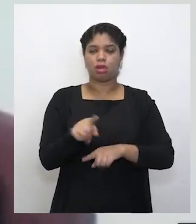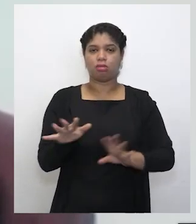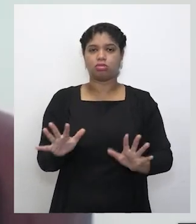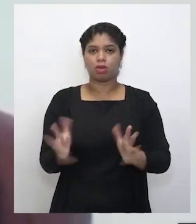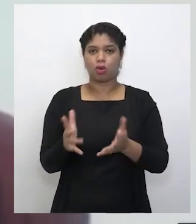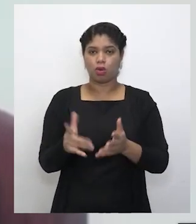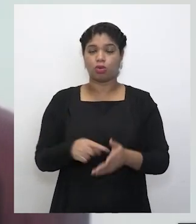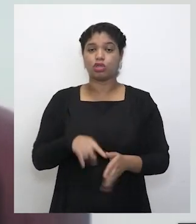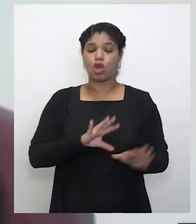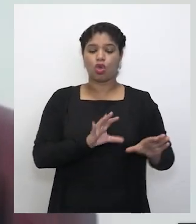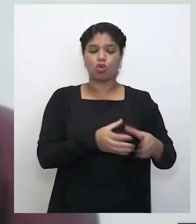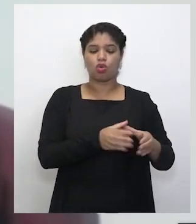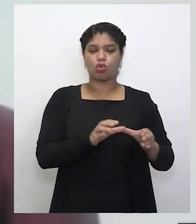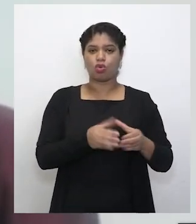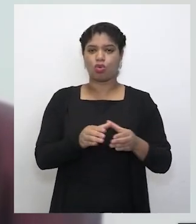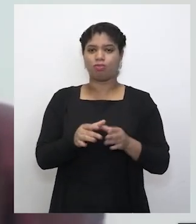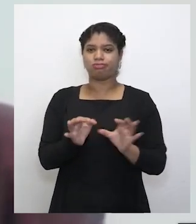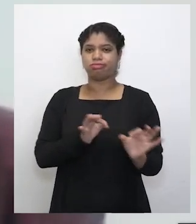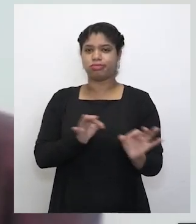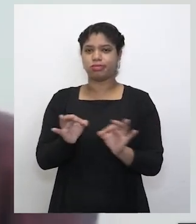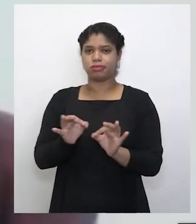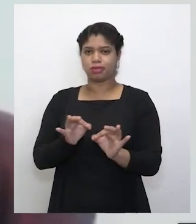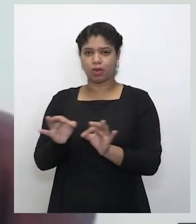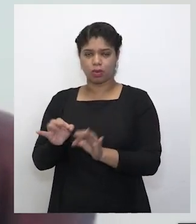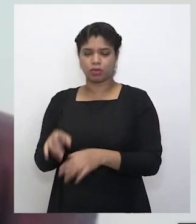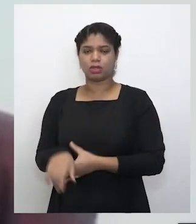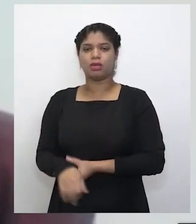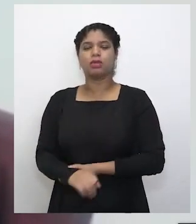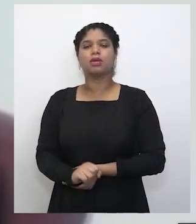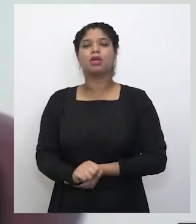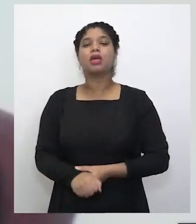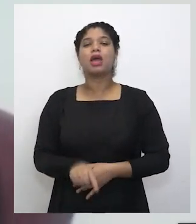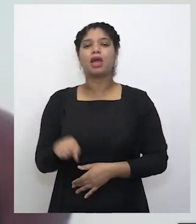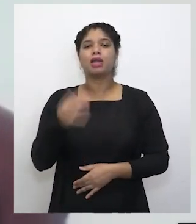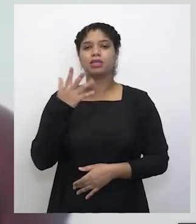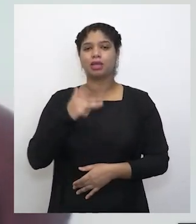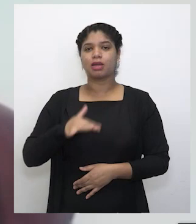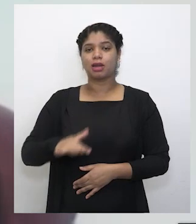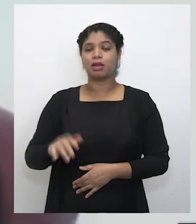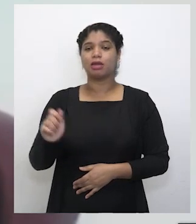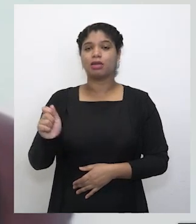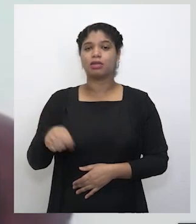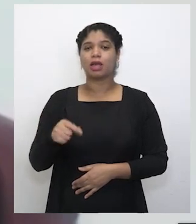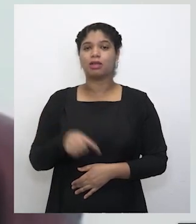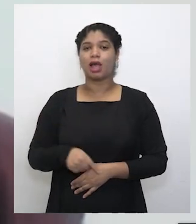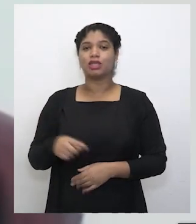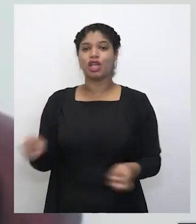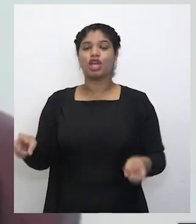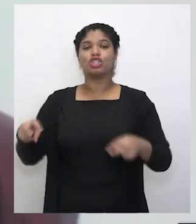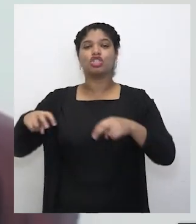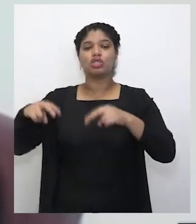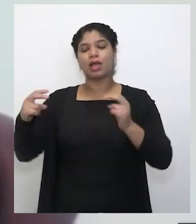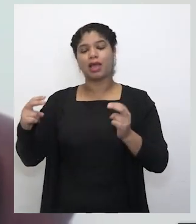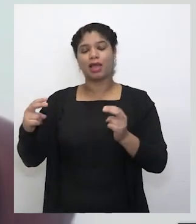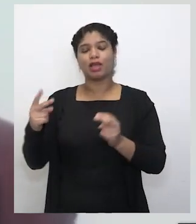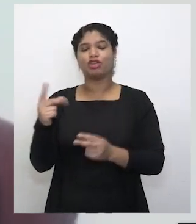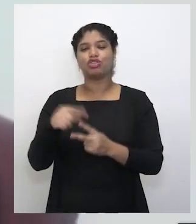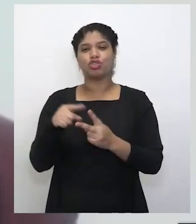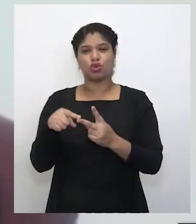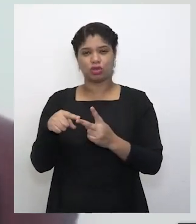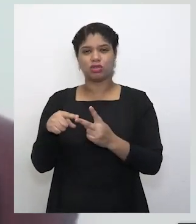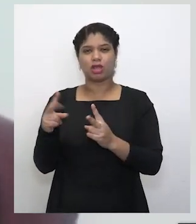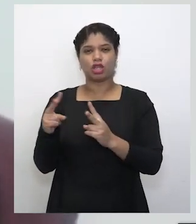os agrupamentos produtivos, colocando as crianças em duplas para produzirem, por exemplo, uma lista. Só que